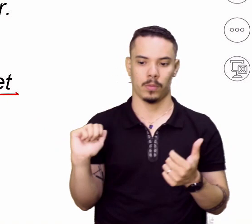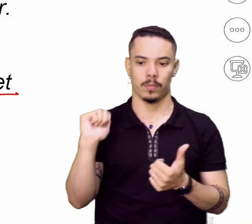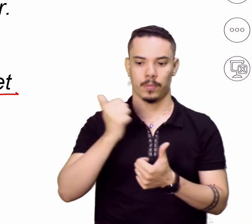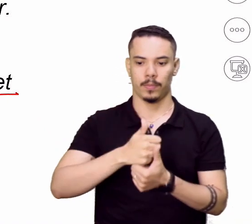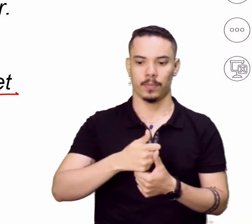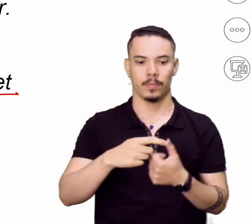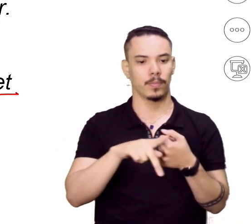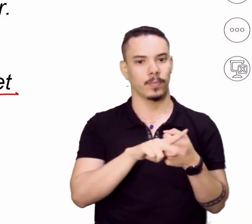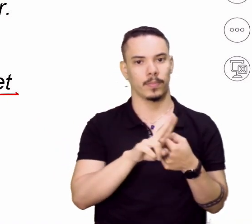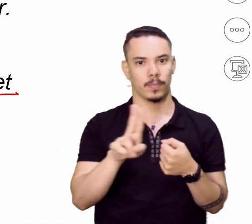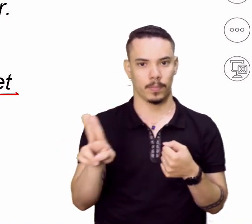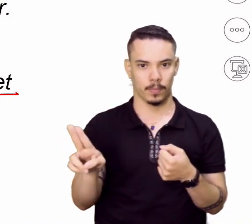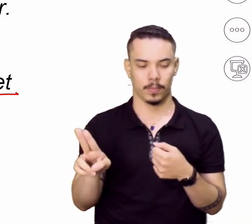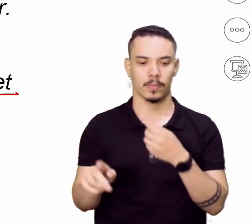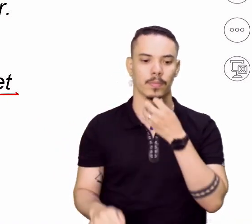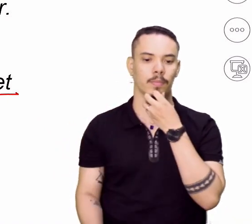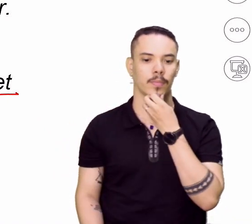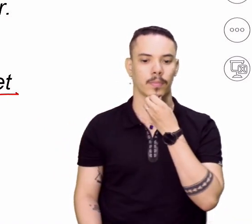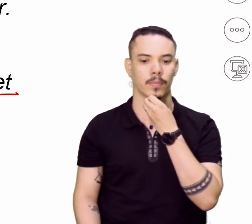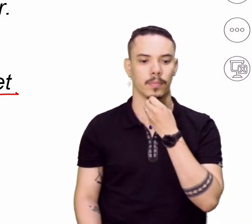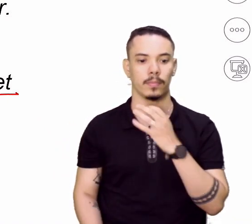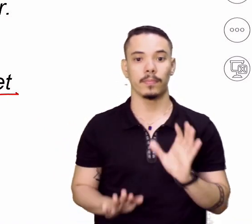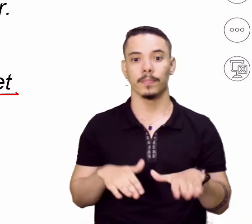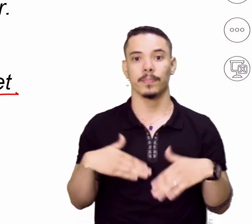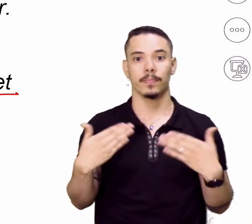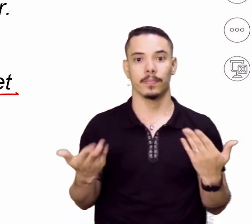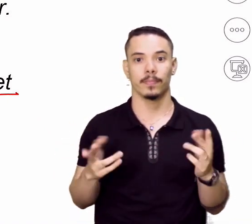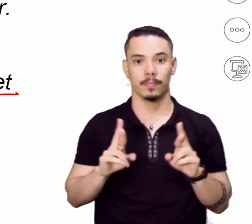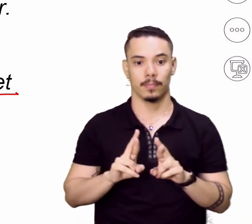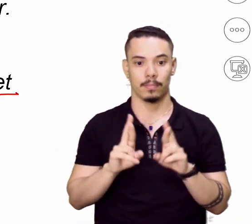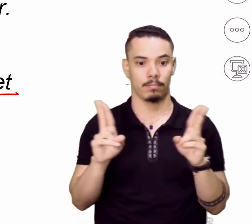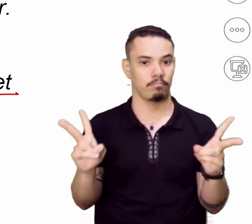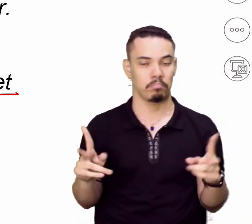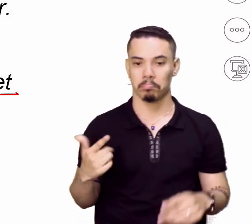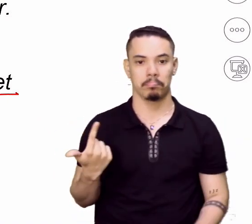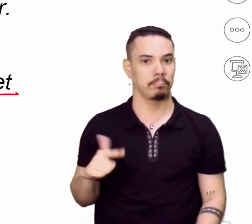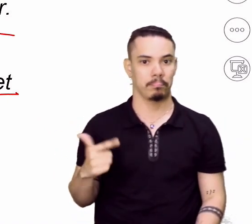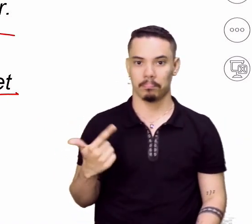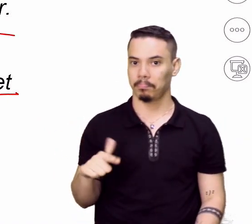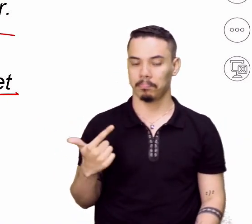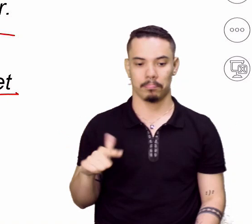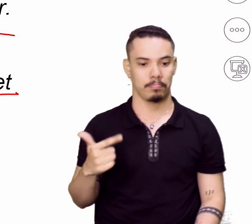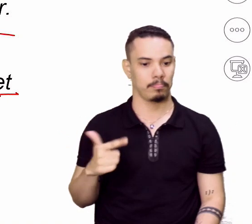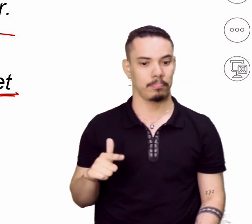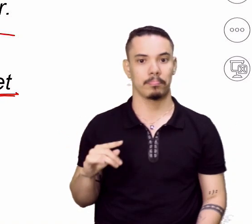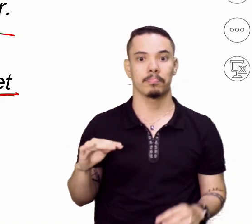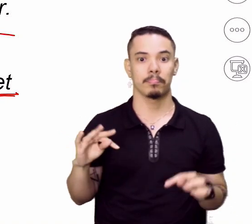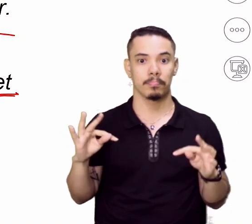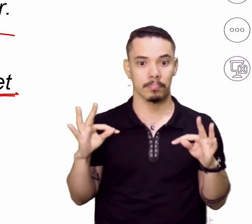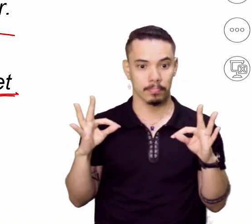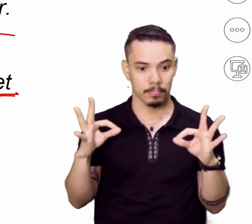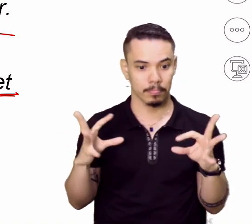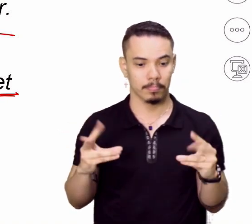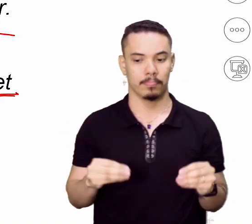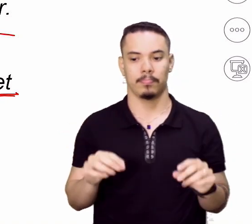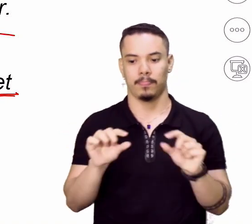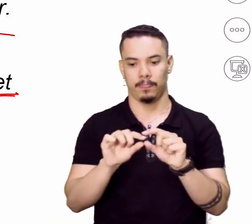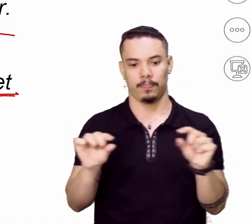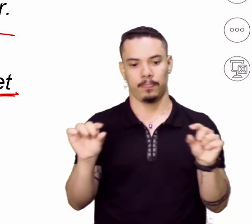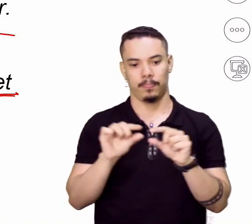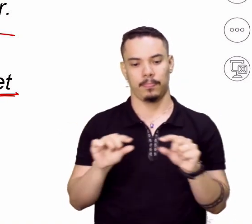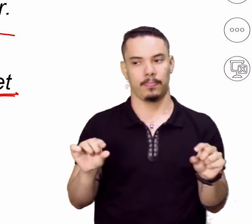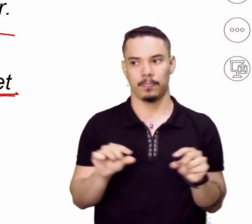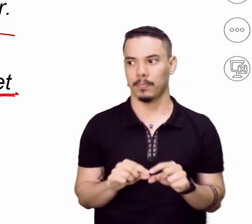alguns pronomes relativos. E qual a diferença de uma frase para outra? Não tem diferença, você tá vendo? Todas as frases